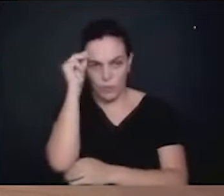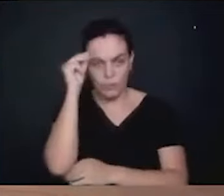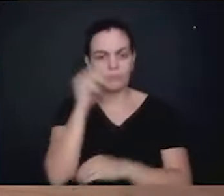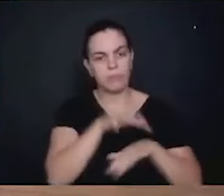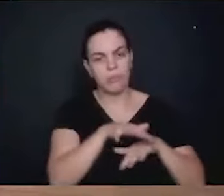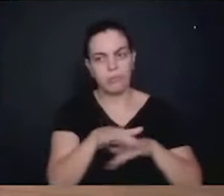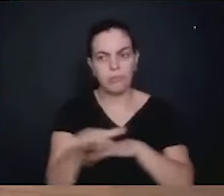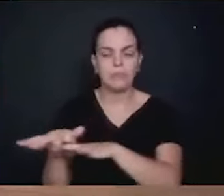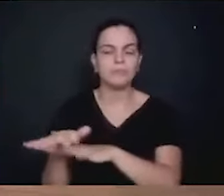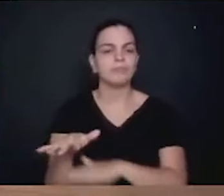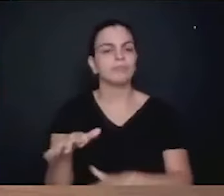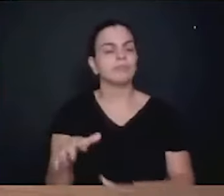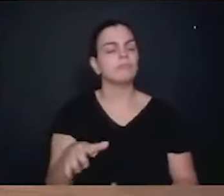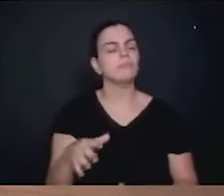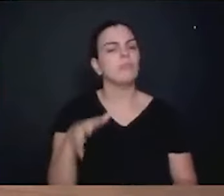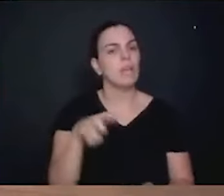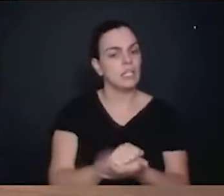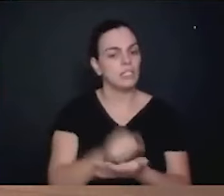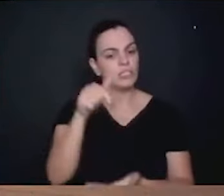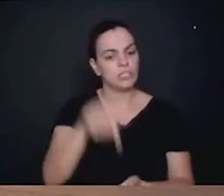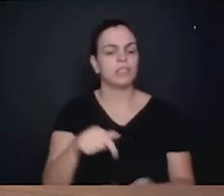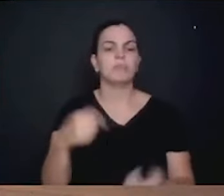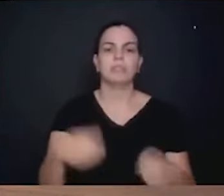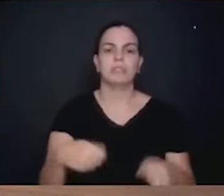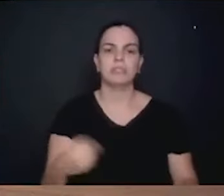esse registro aqui à casa, que